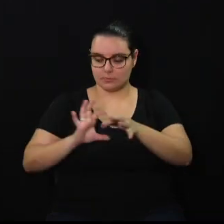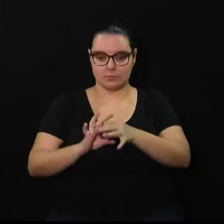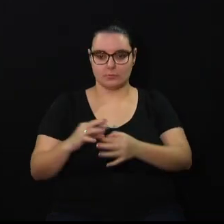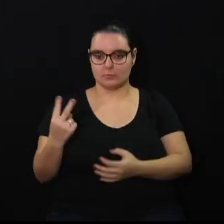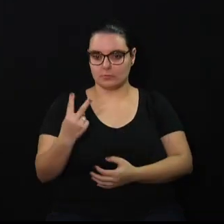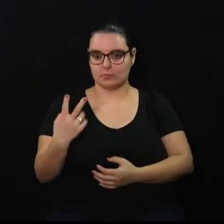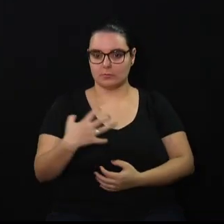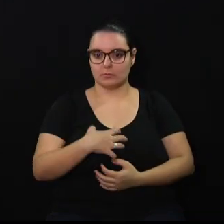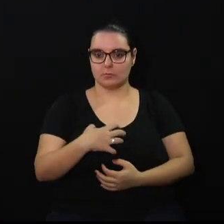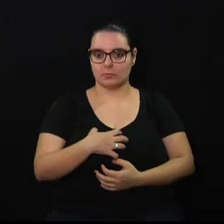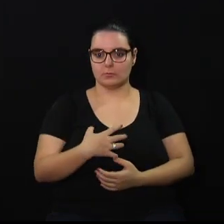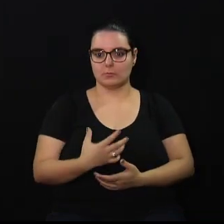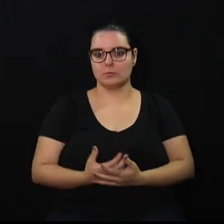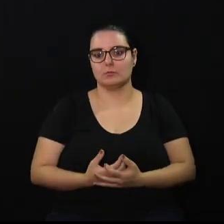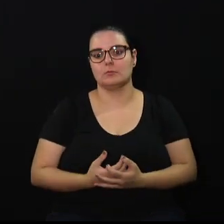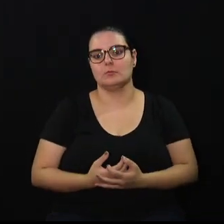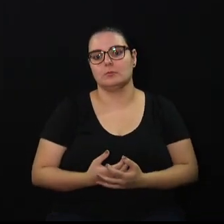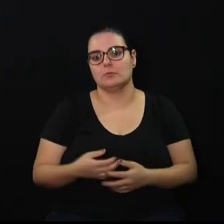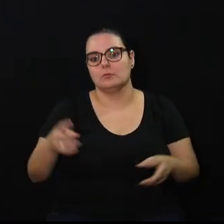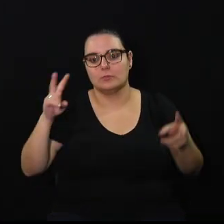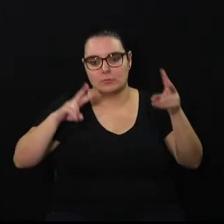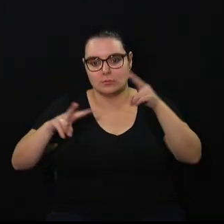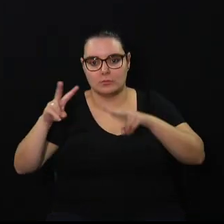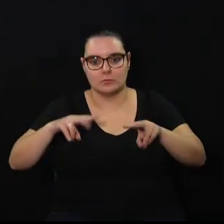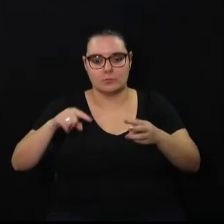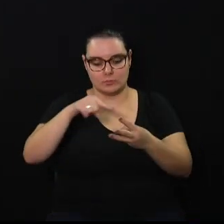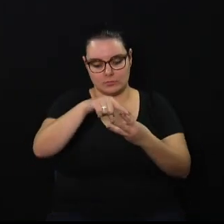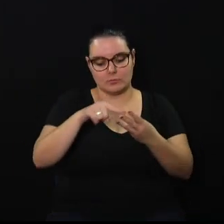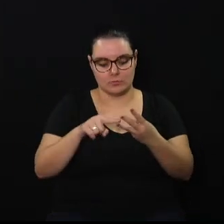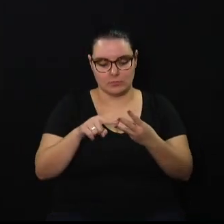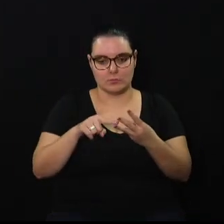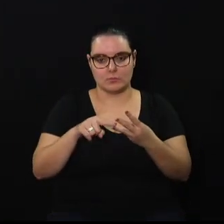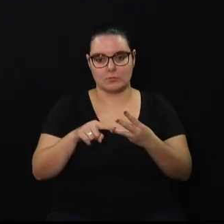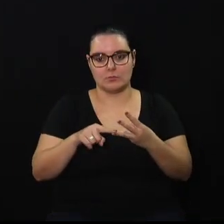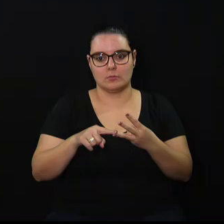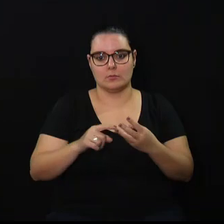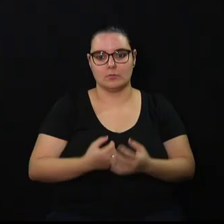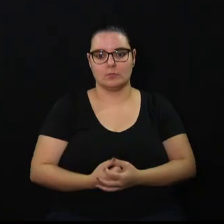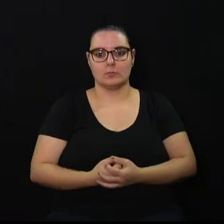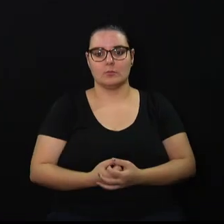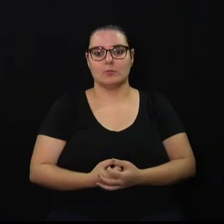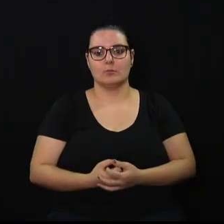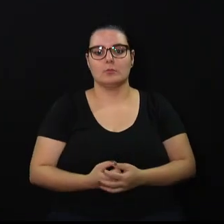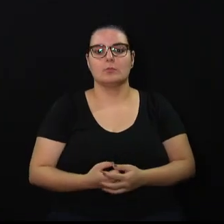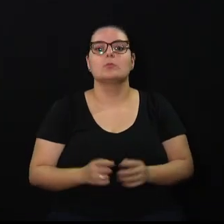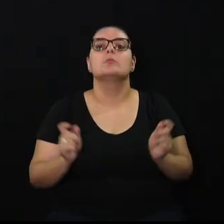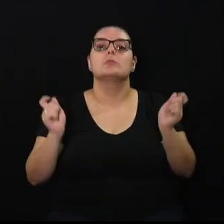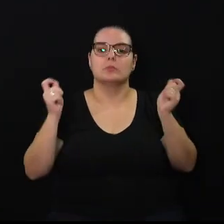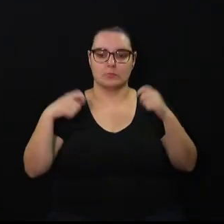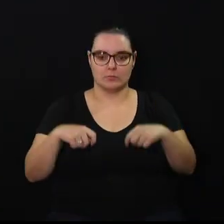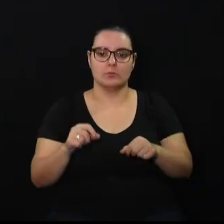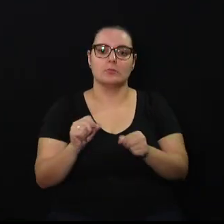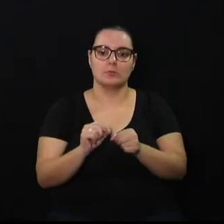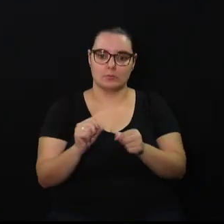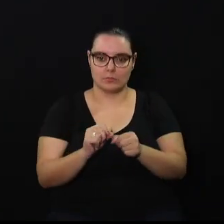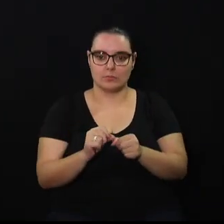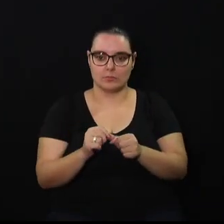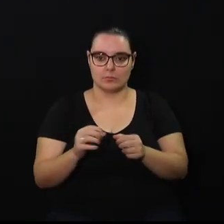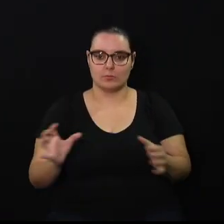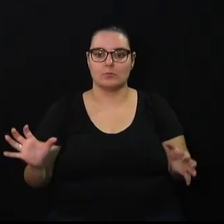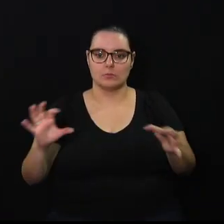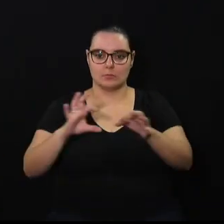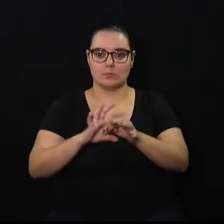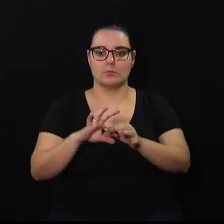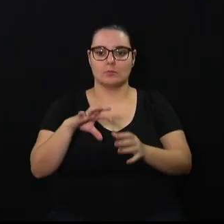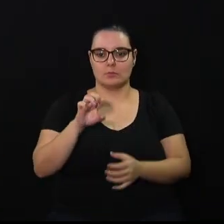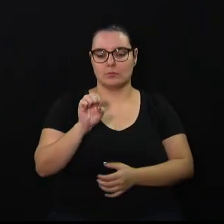sensoriais aí além do visual 3 então isso é possível da gente fazer uma integração sensorial